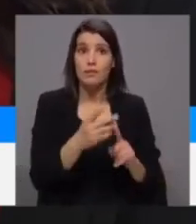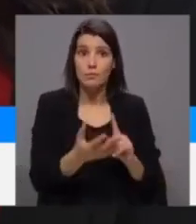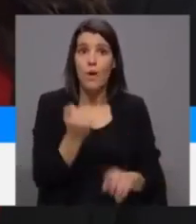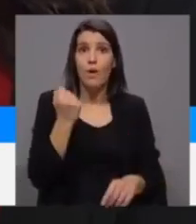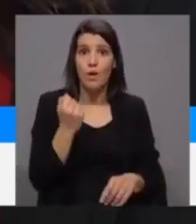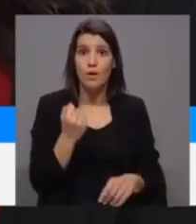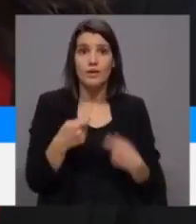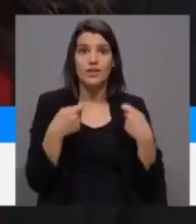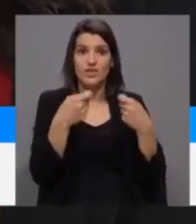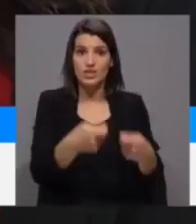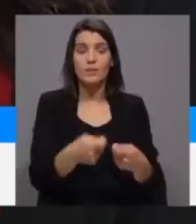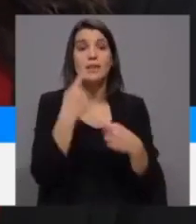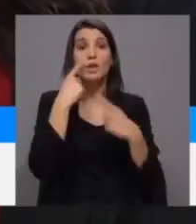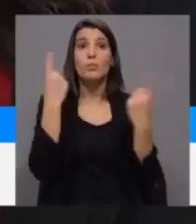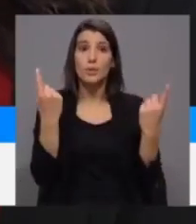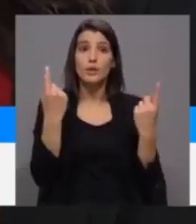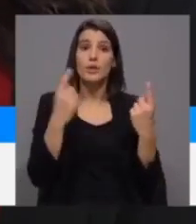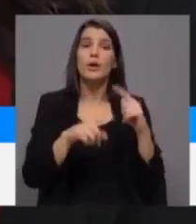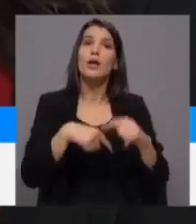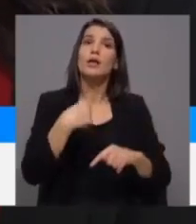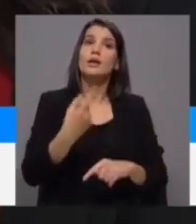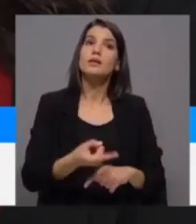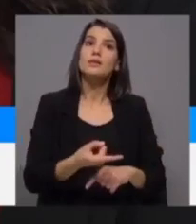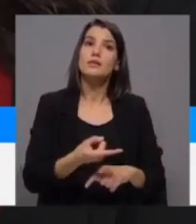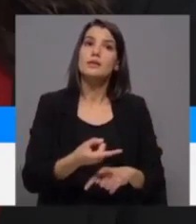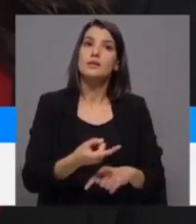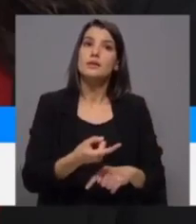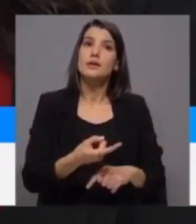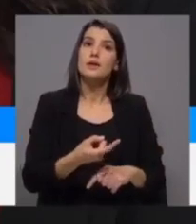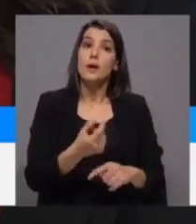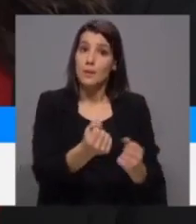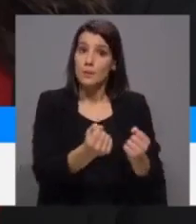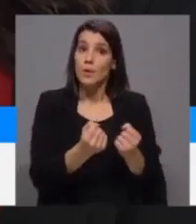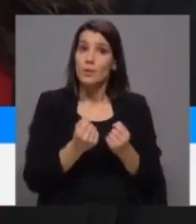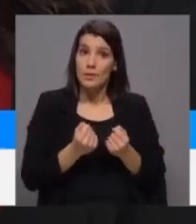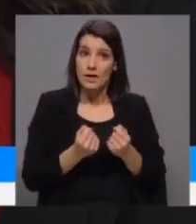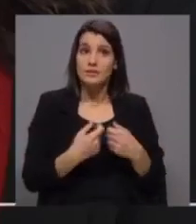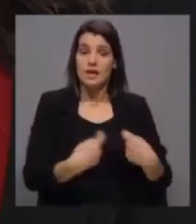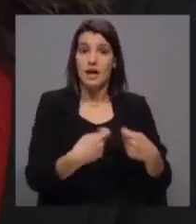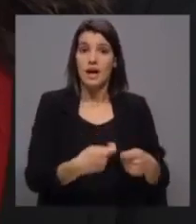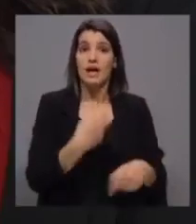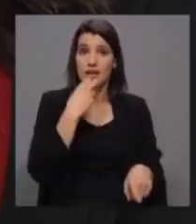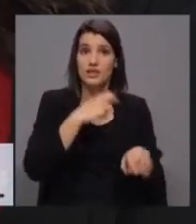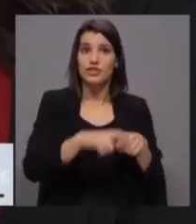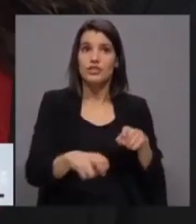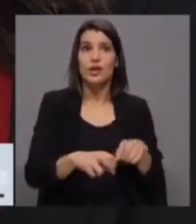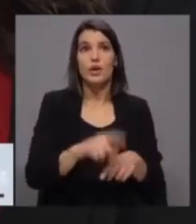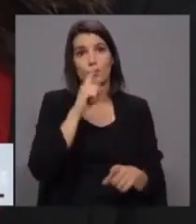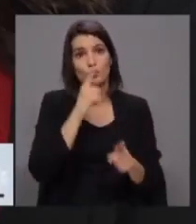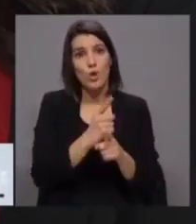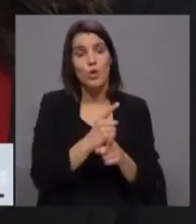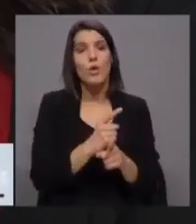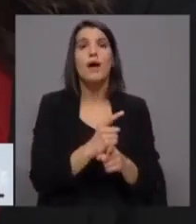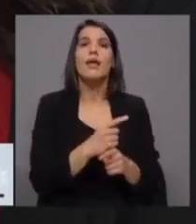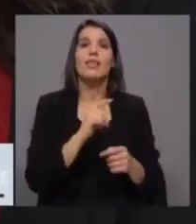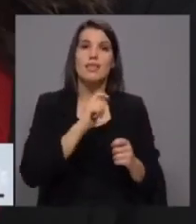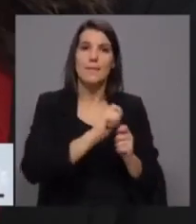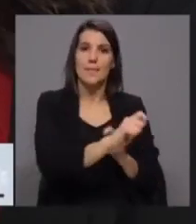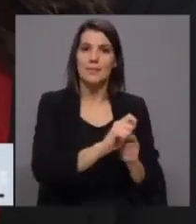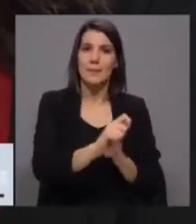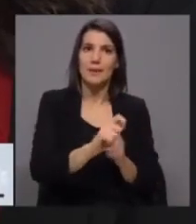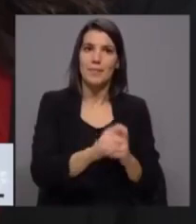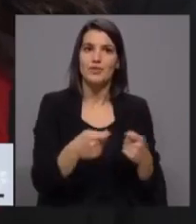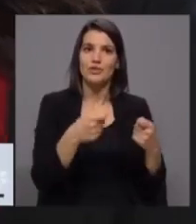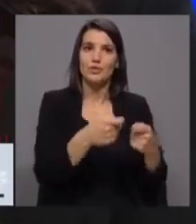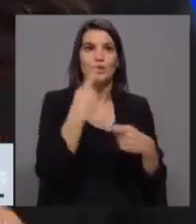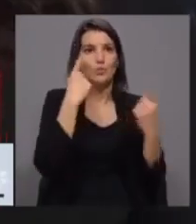conseguimos com um investimento público que depois, com a poupança nos custos da energia, consegue ao mesmo tempo remunerar o investimento muito